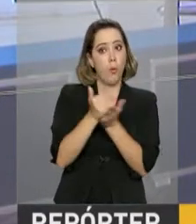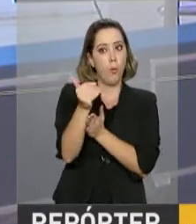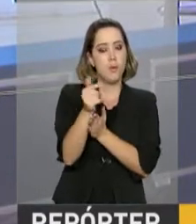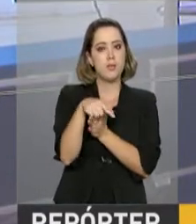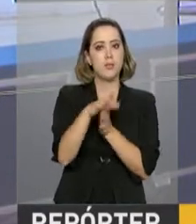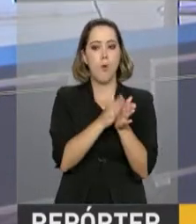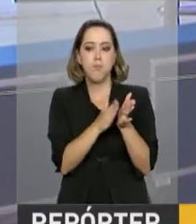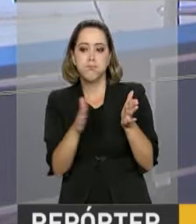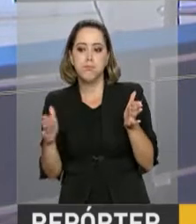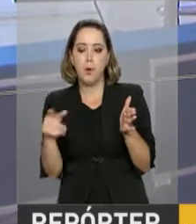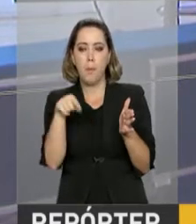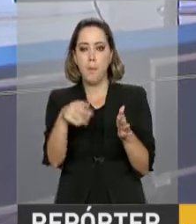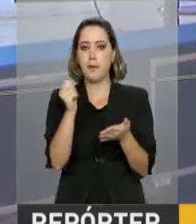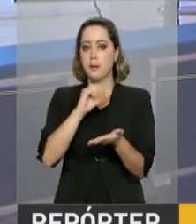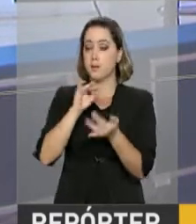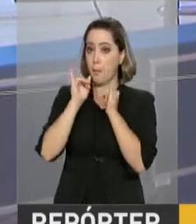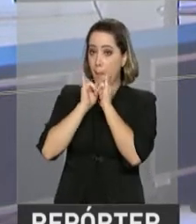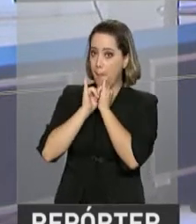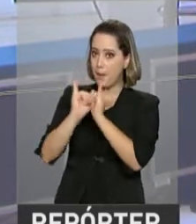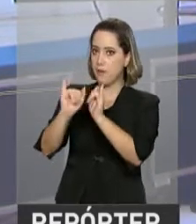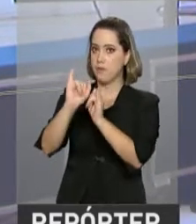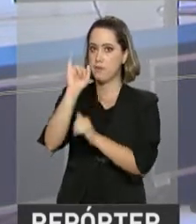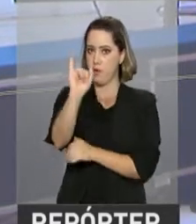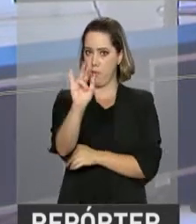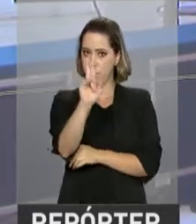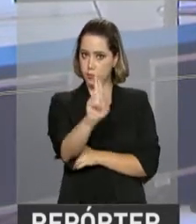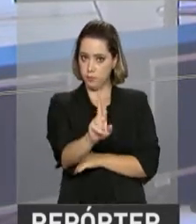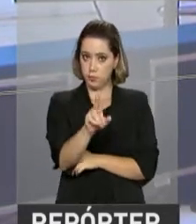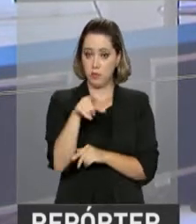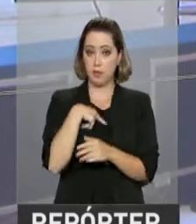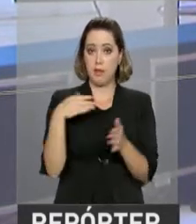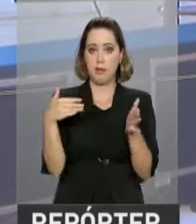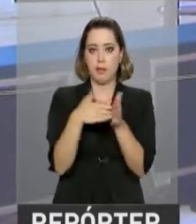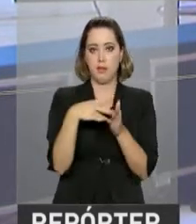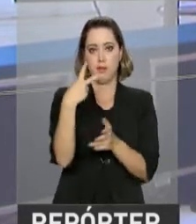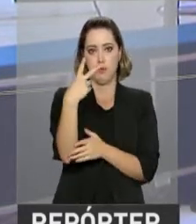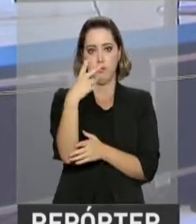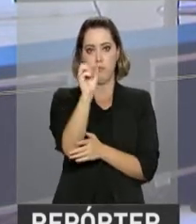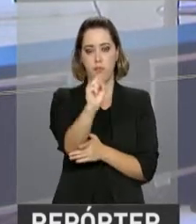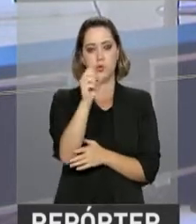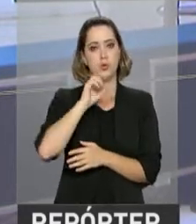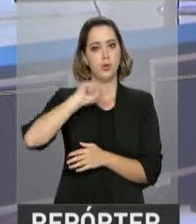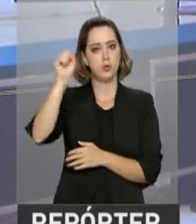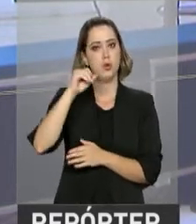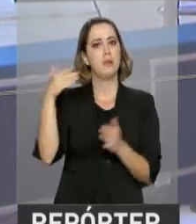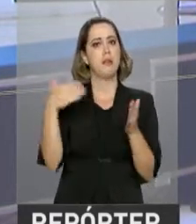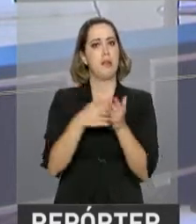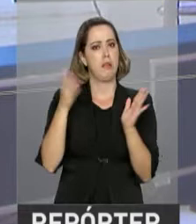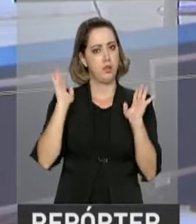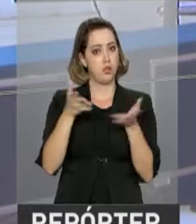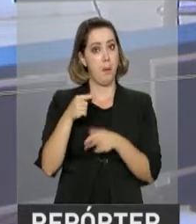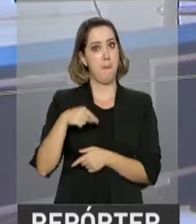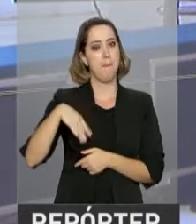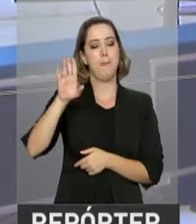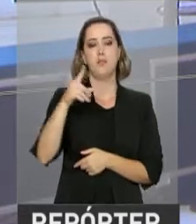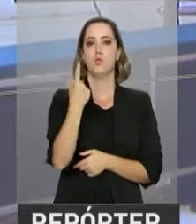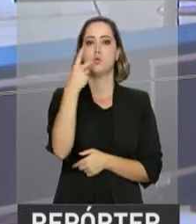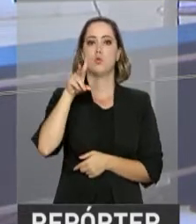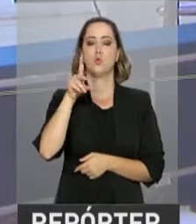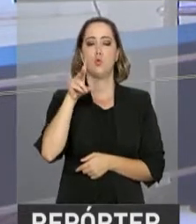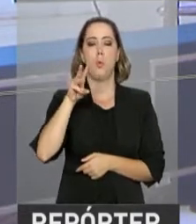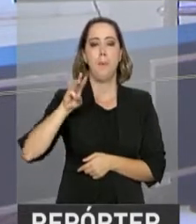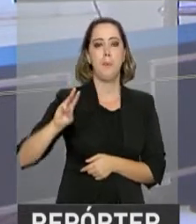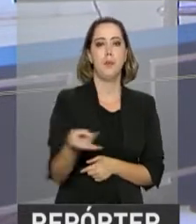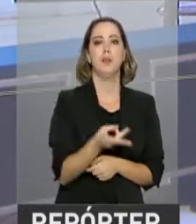prazo para entrega da declaração do imposto de renda e vai até 28 de abril até agora mais de 1 milhão e 800 mil